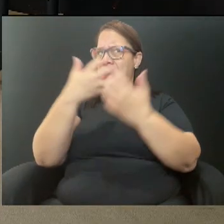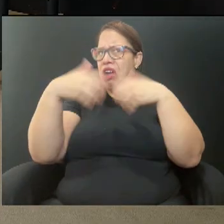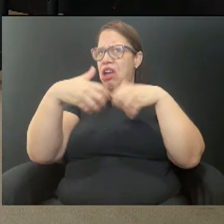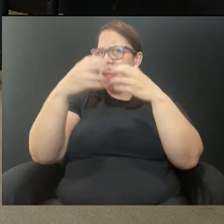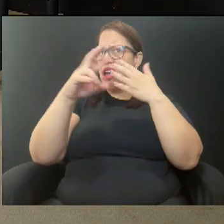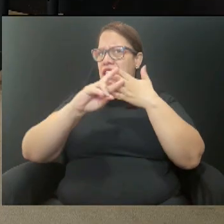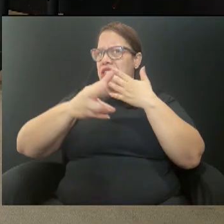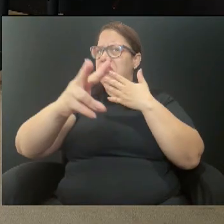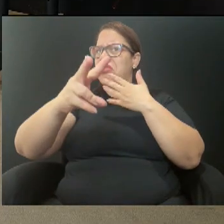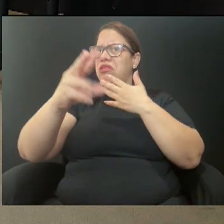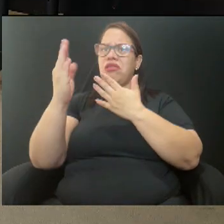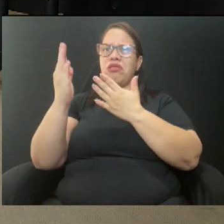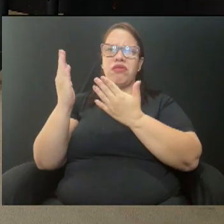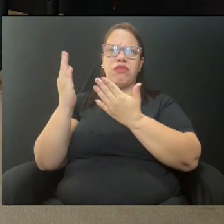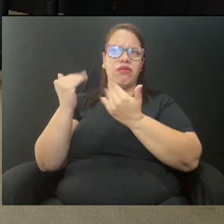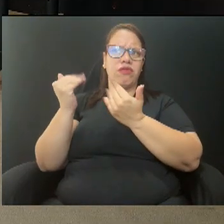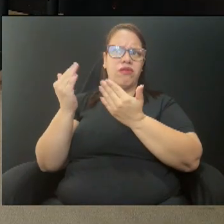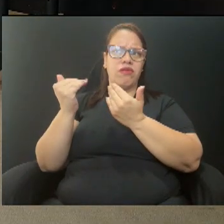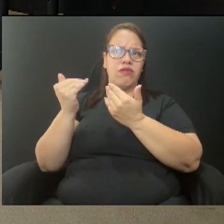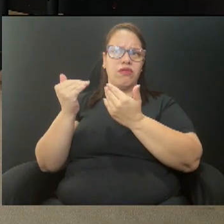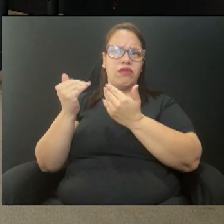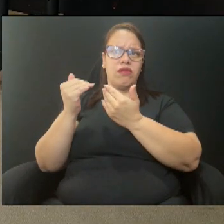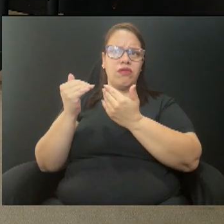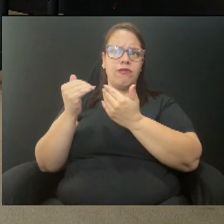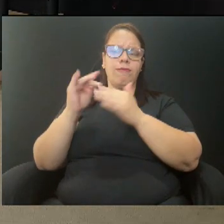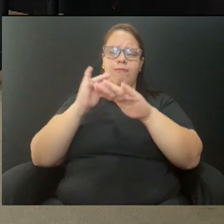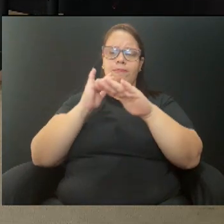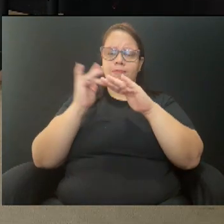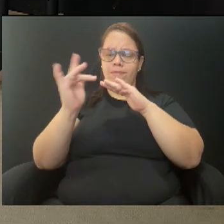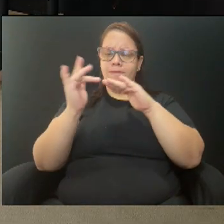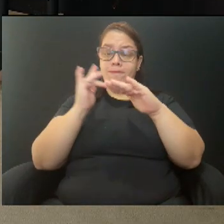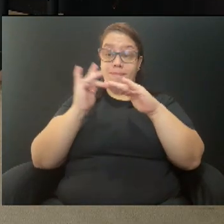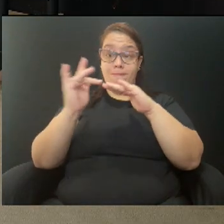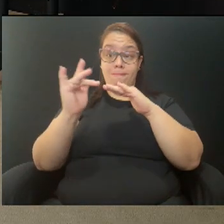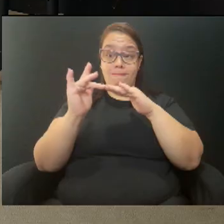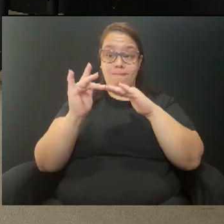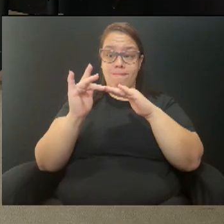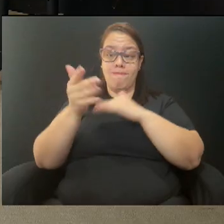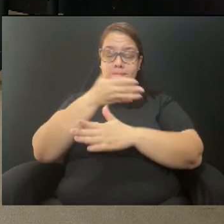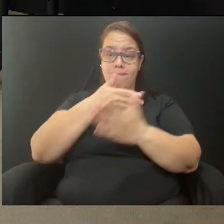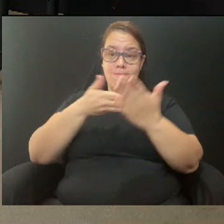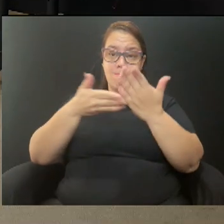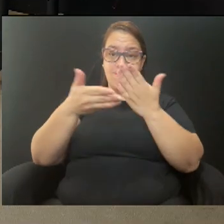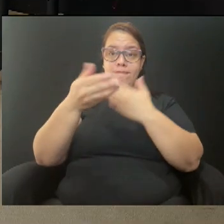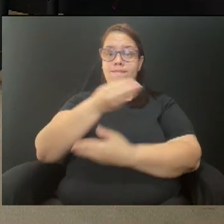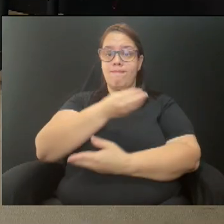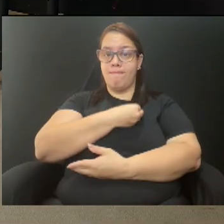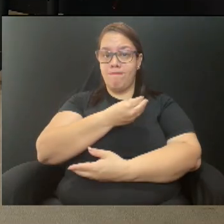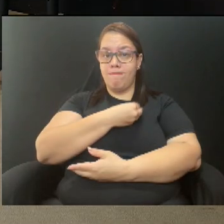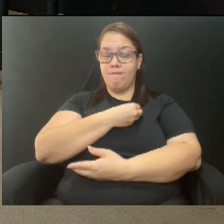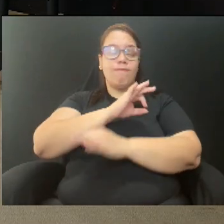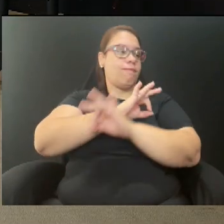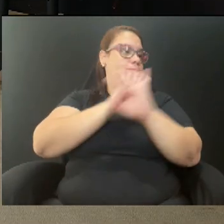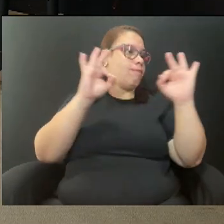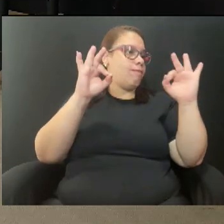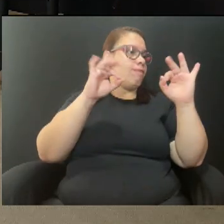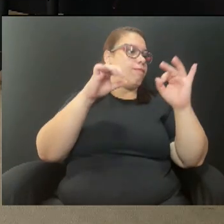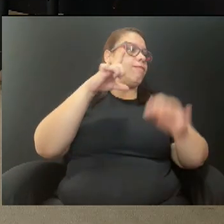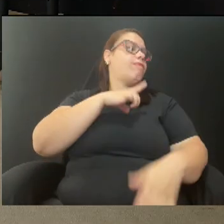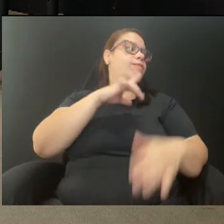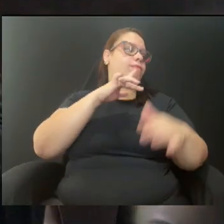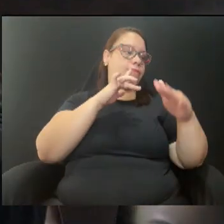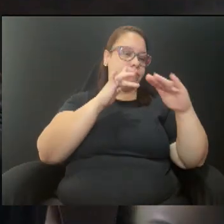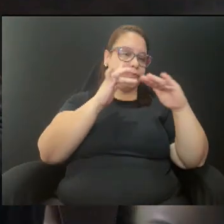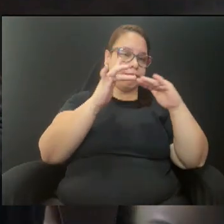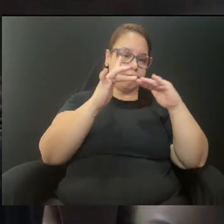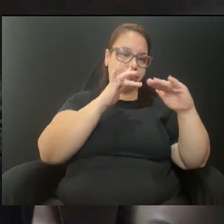jovens consomem nas redes sociais e que isso permeia as suas vidas? Perfeito. Tem muito das redes sociais e não tem como a gente